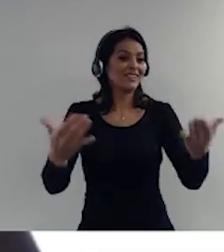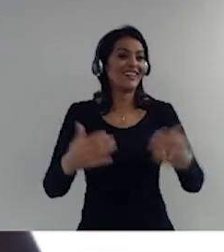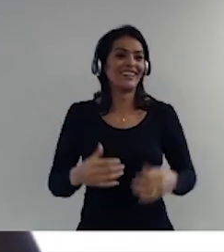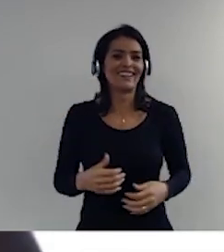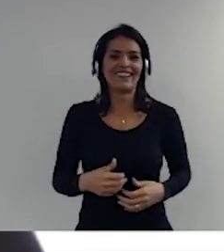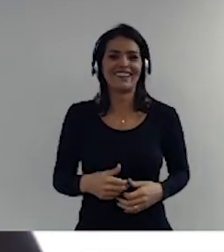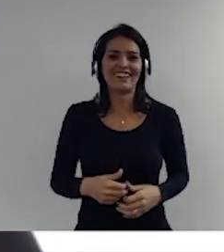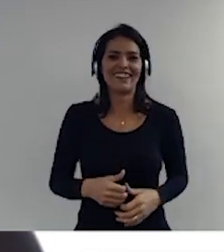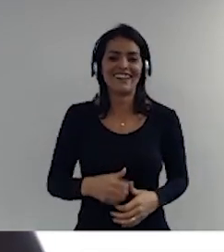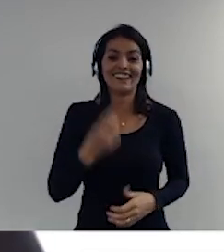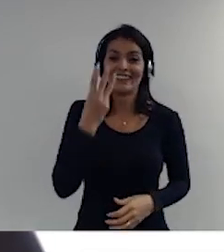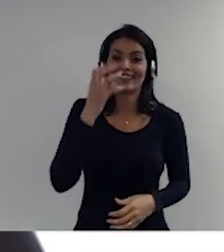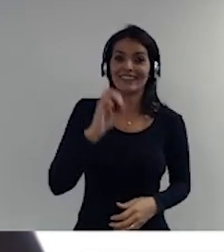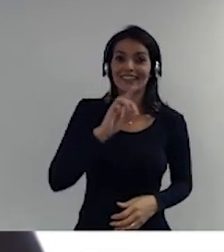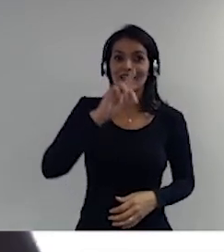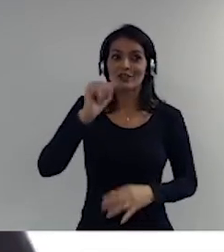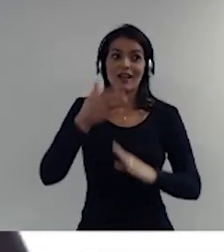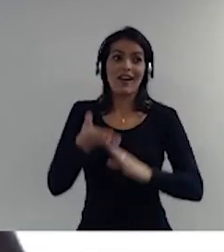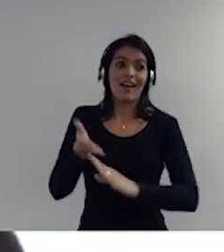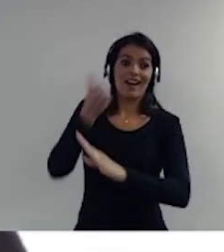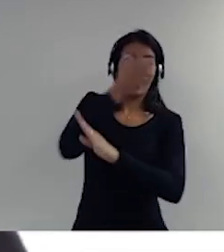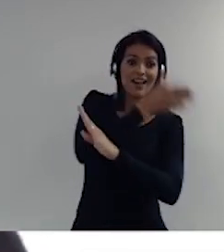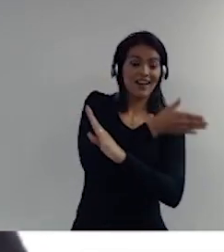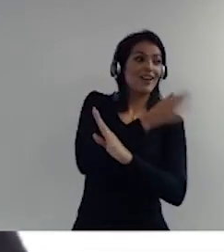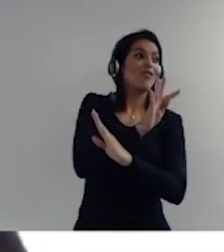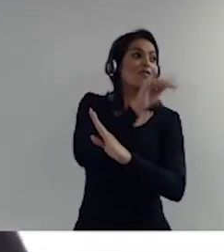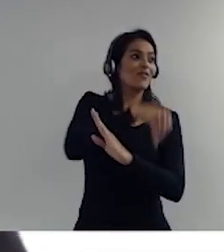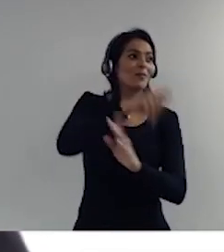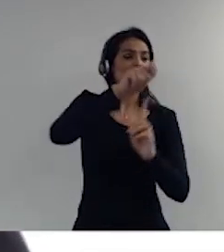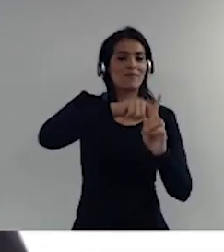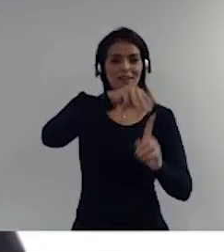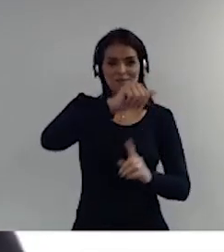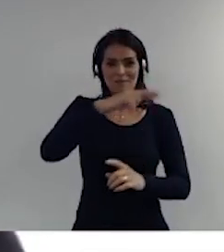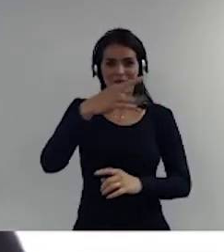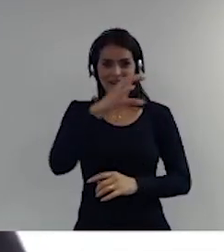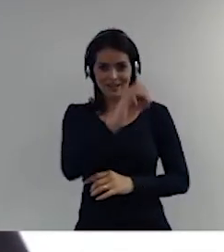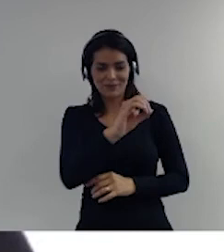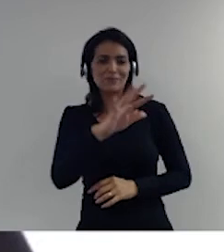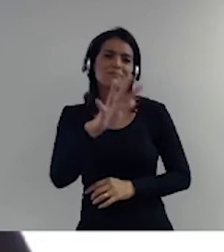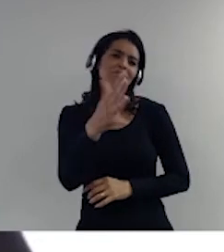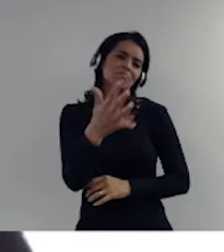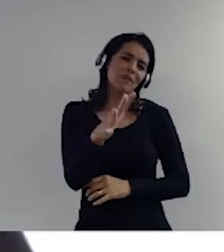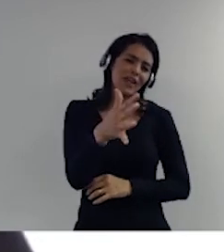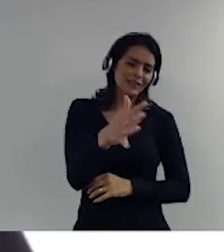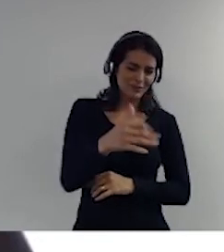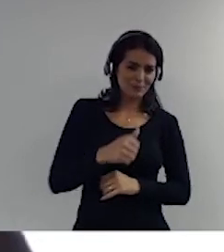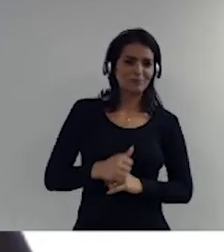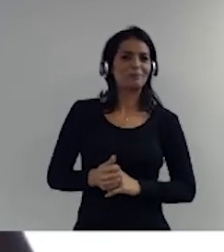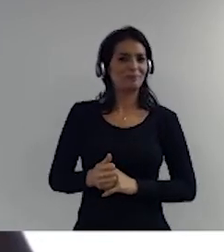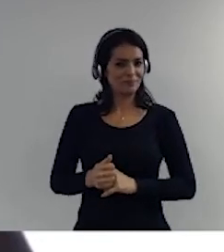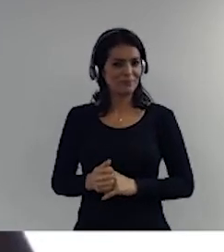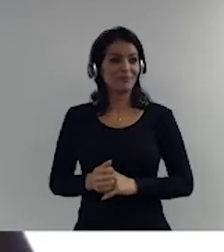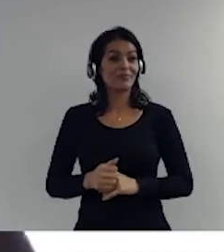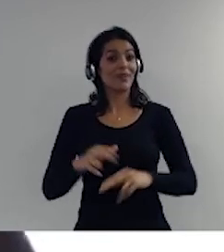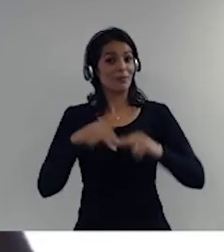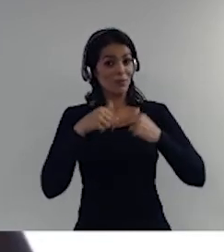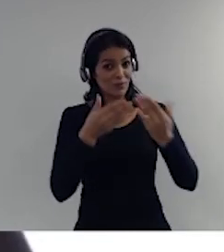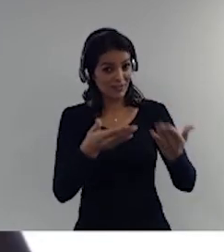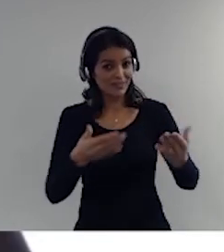30 dias antes seria o final do mês de março, na média ali. Com